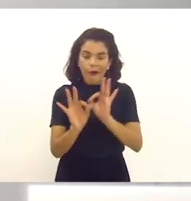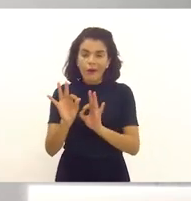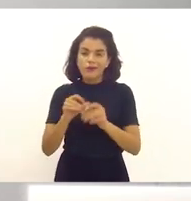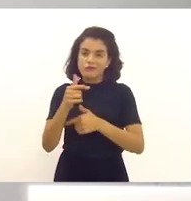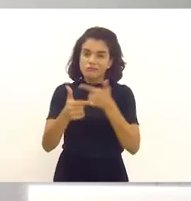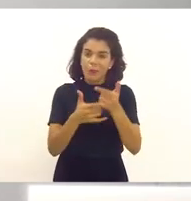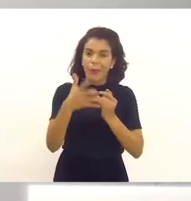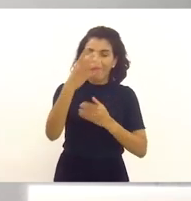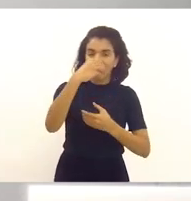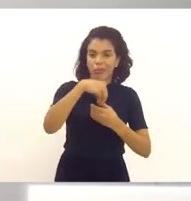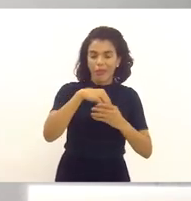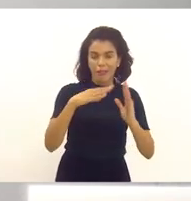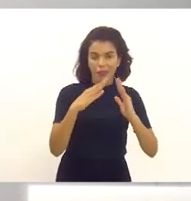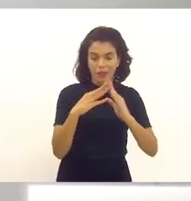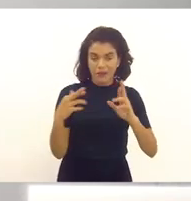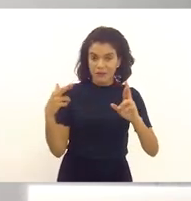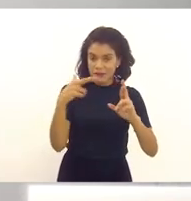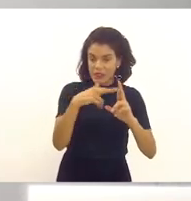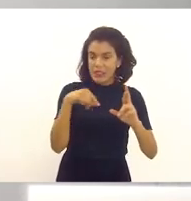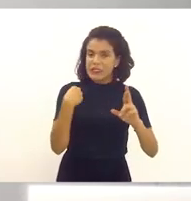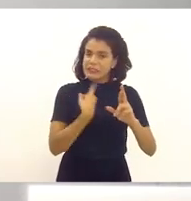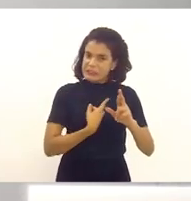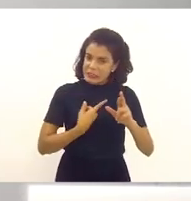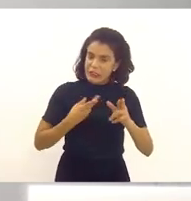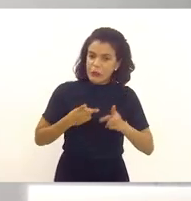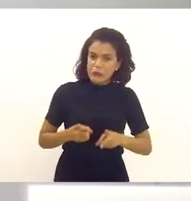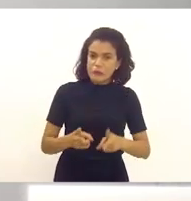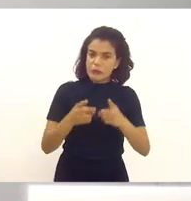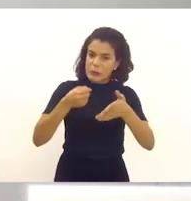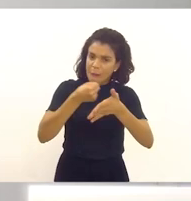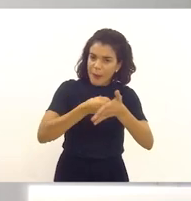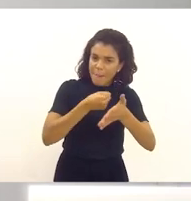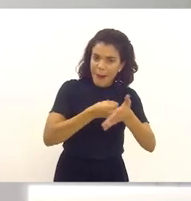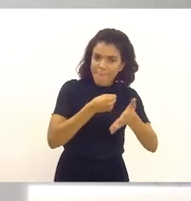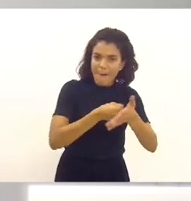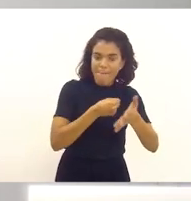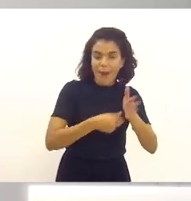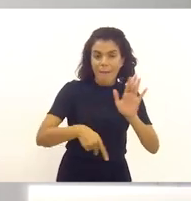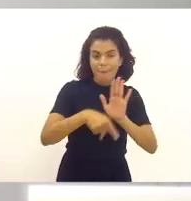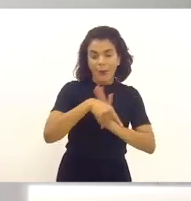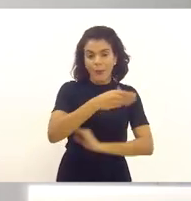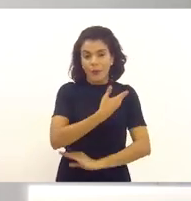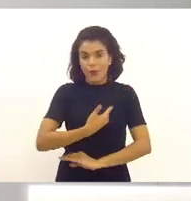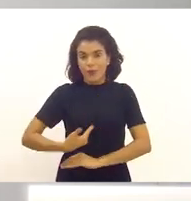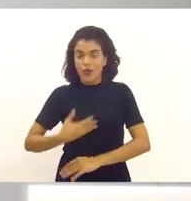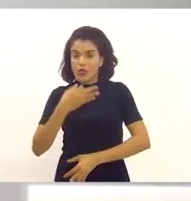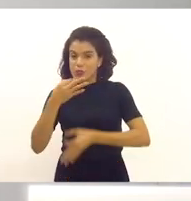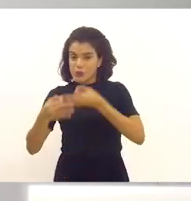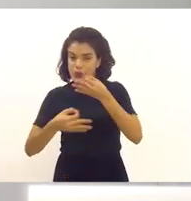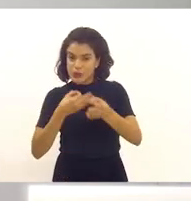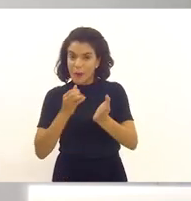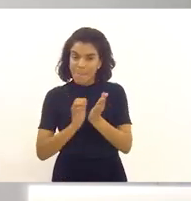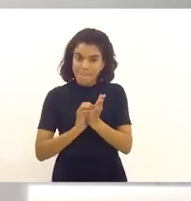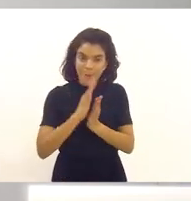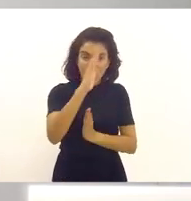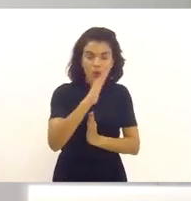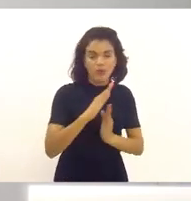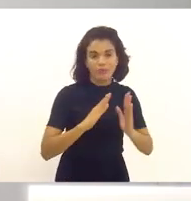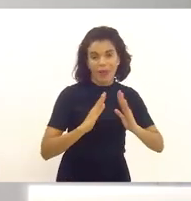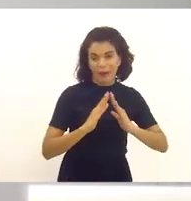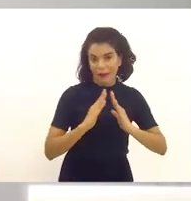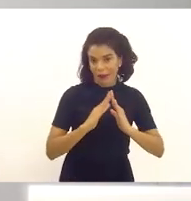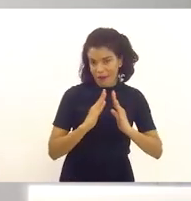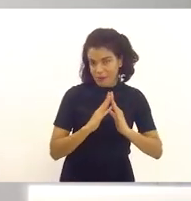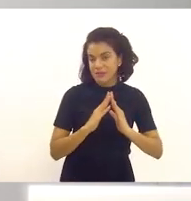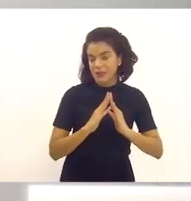a gente continua enfrentando essa ação judicial por parte do governo que sugere o nosso despejo imediato da casa